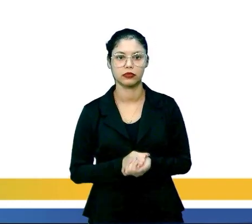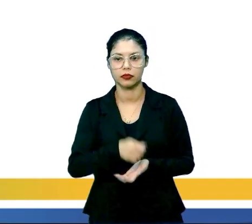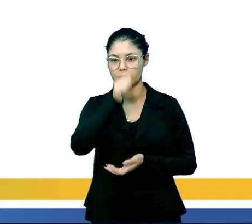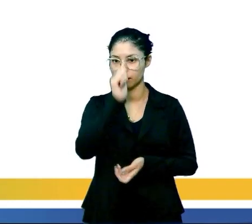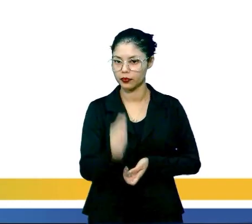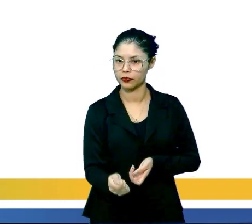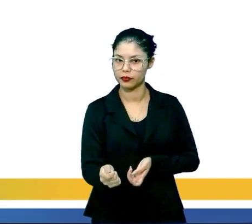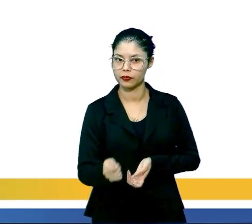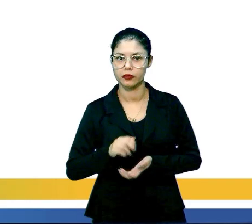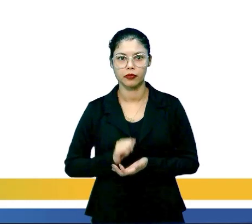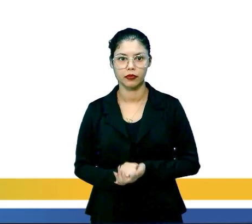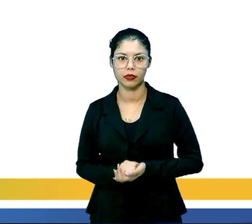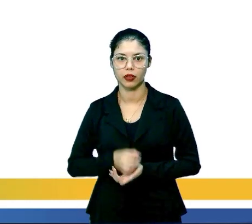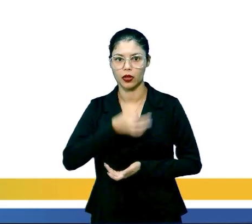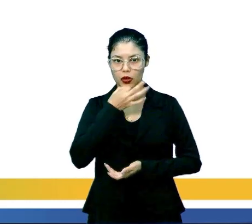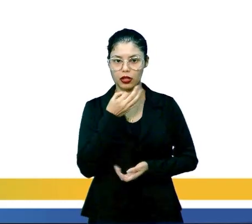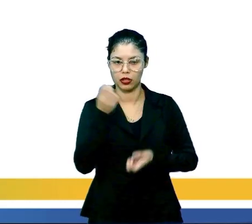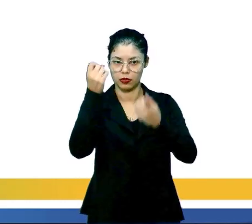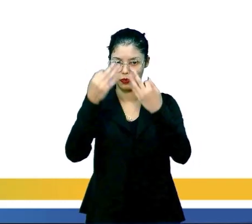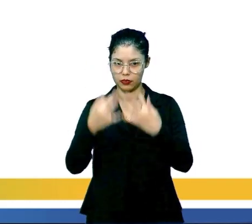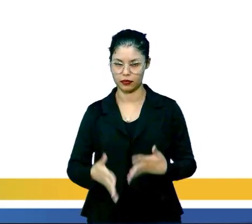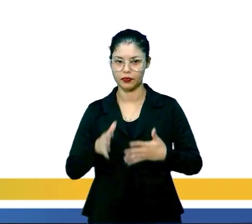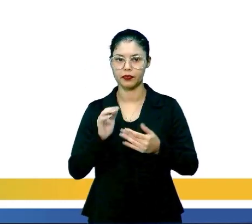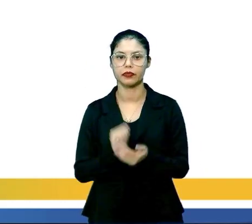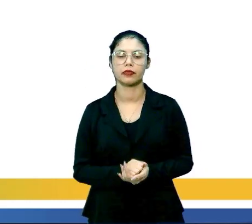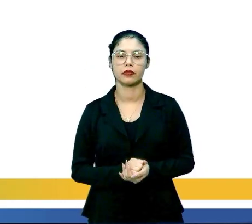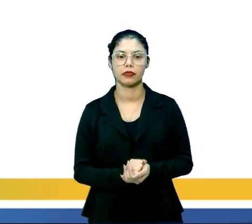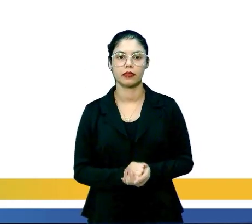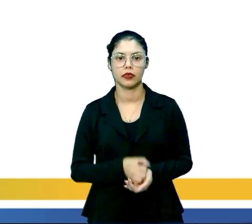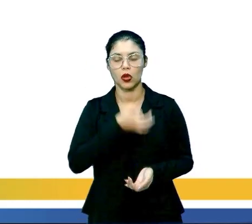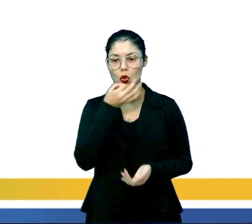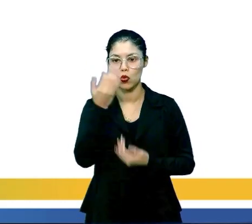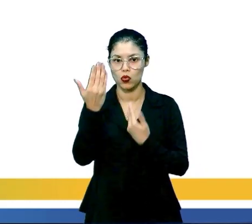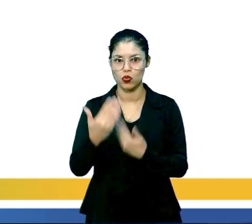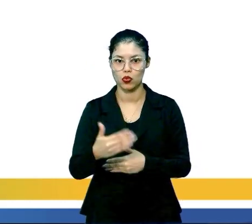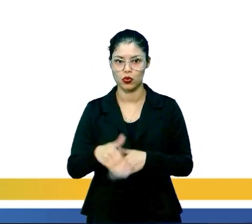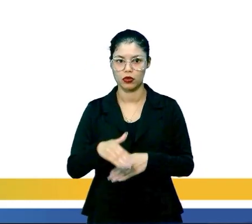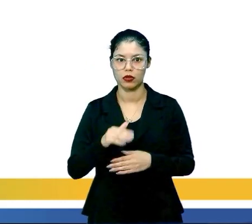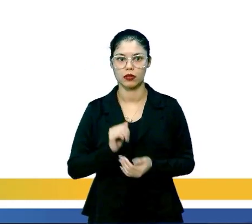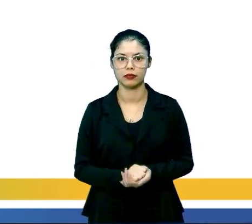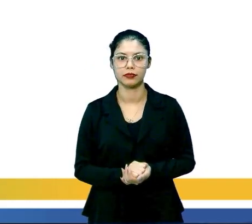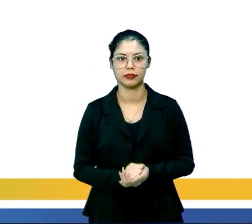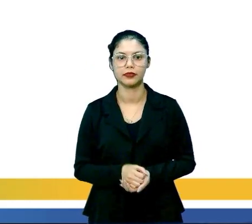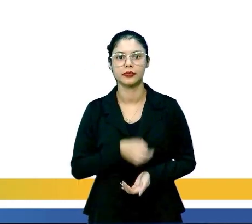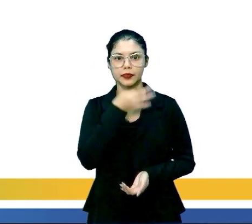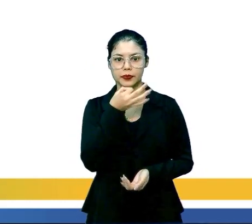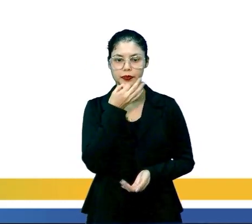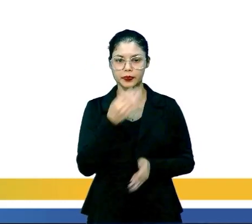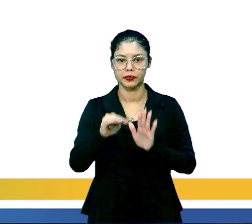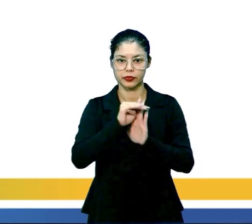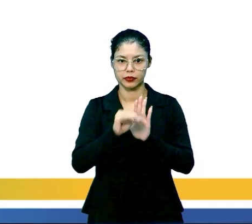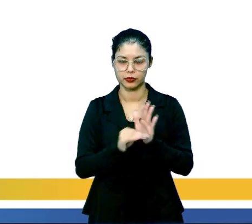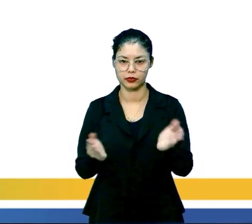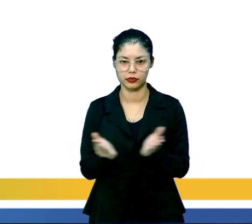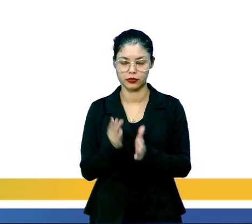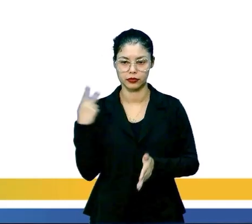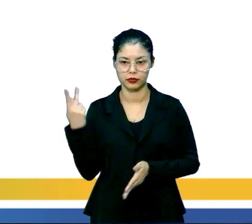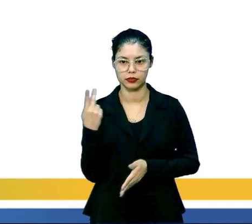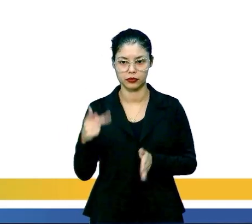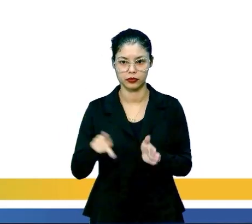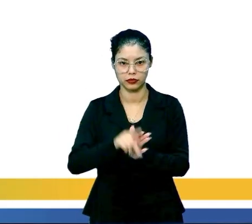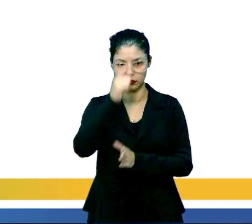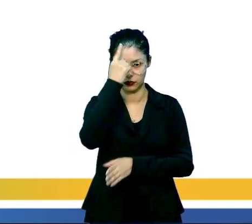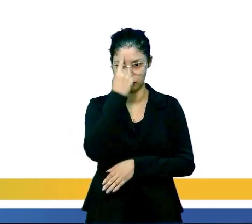de autoridade, argumento de exemplificação, argumento de provas, argumento de princípios ou